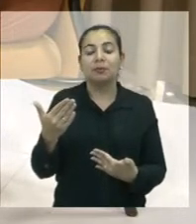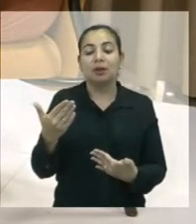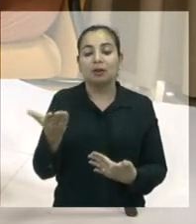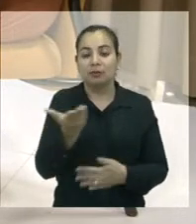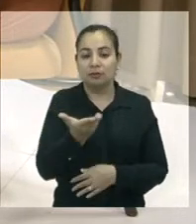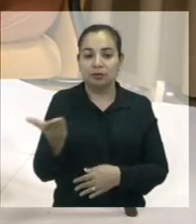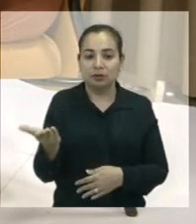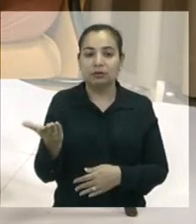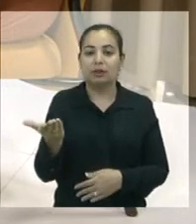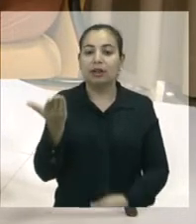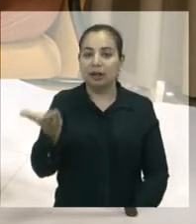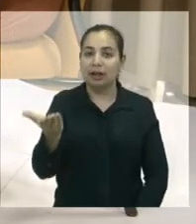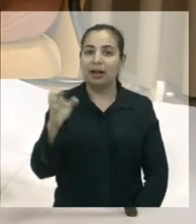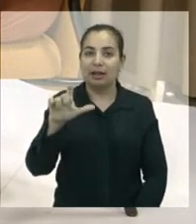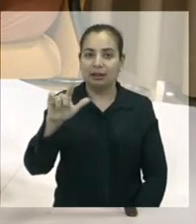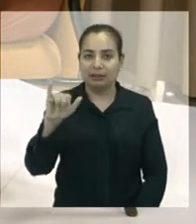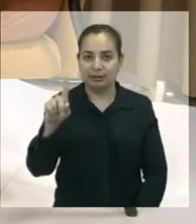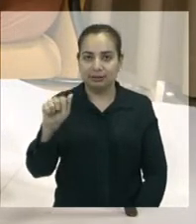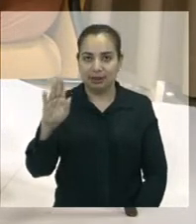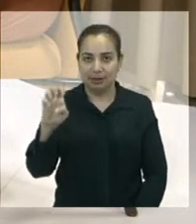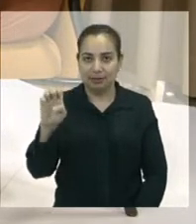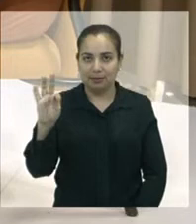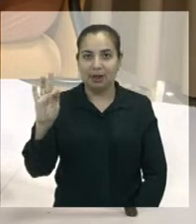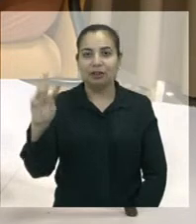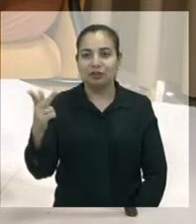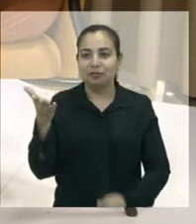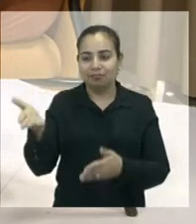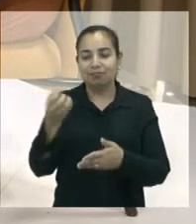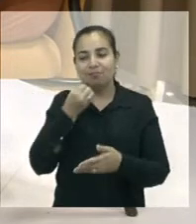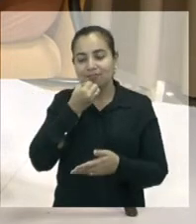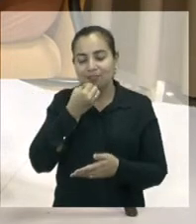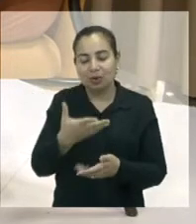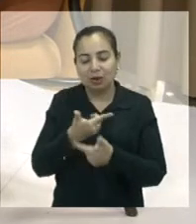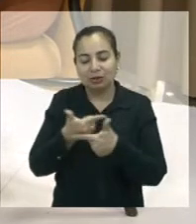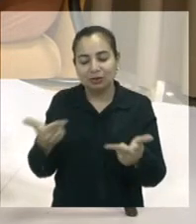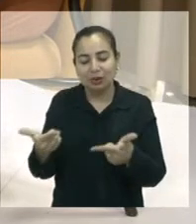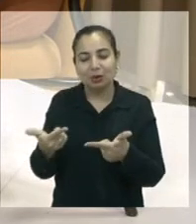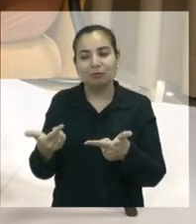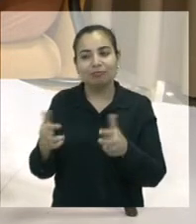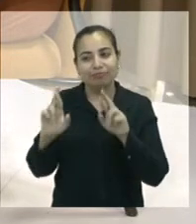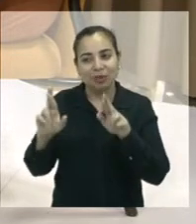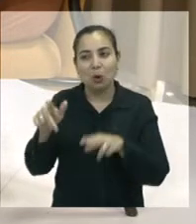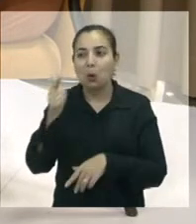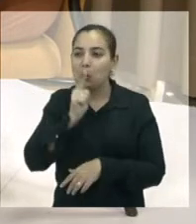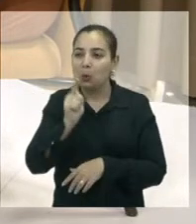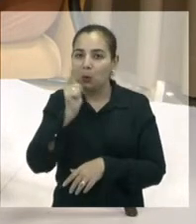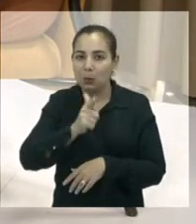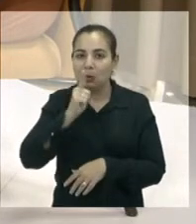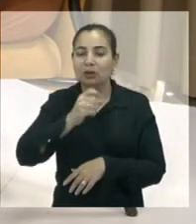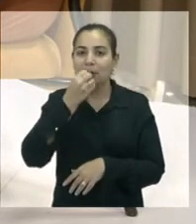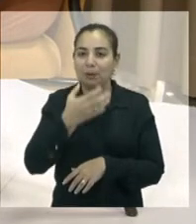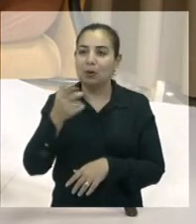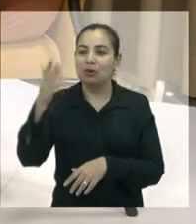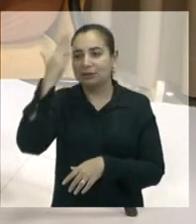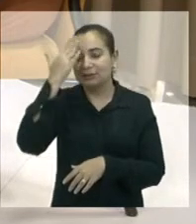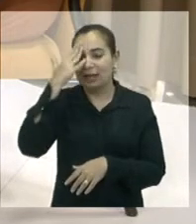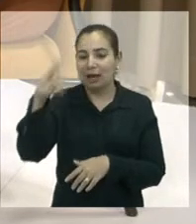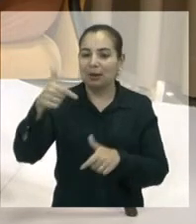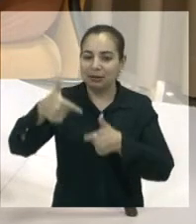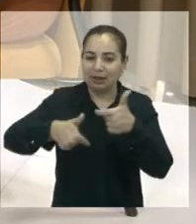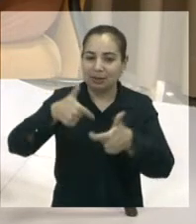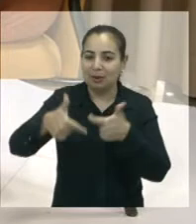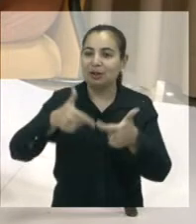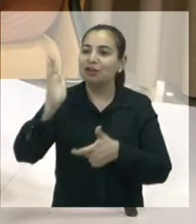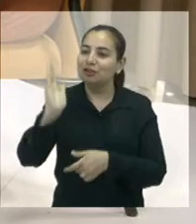pela participação da senhora doutora, desejar sucesso, né? Boa sorte, que esse trabalho que a gente já vê, que não é novidade, você já